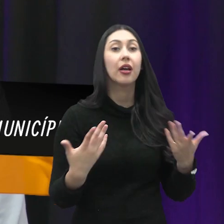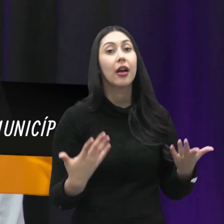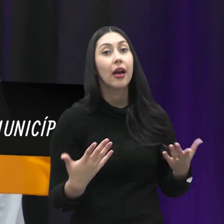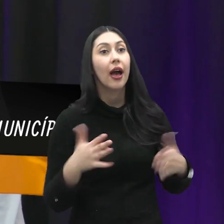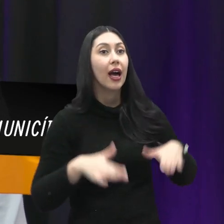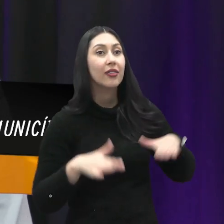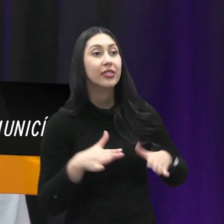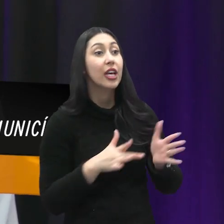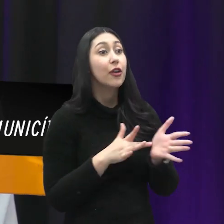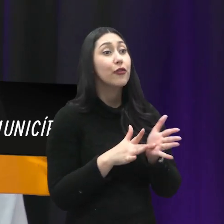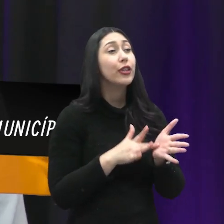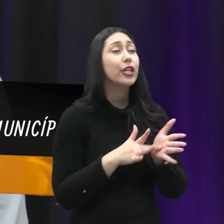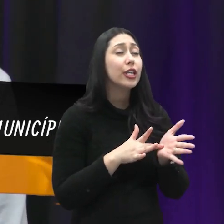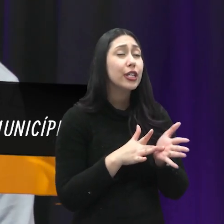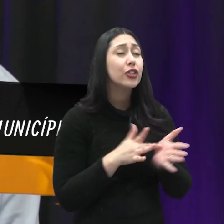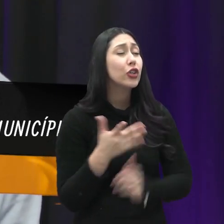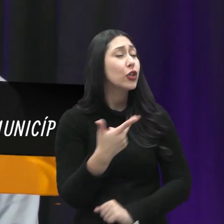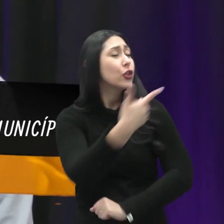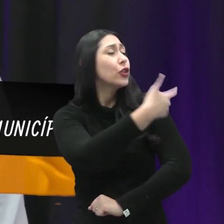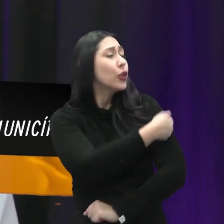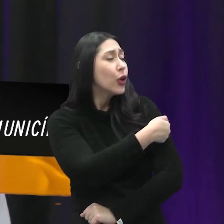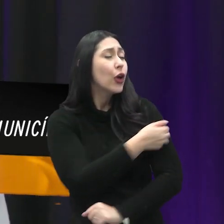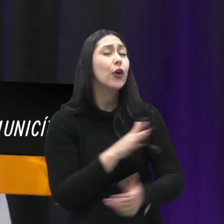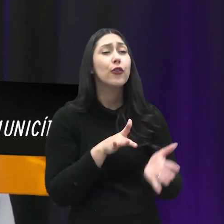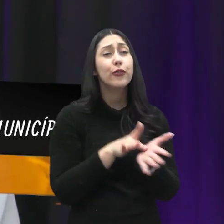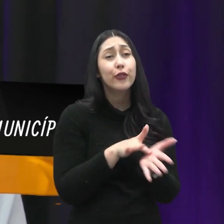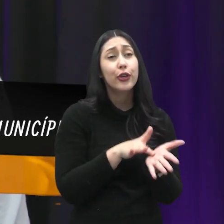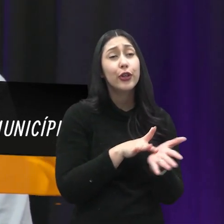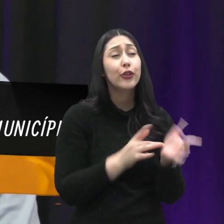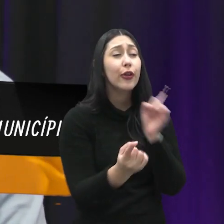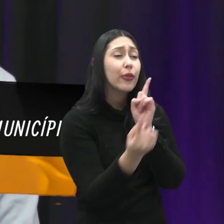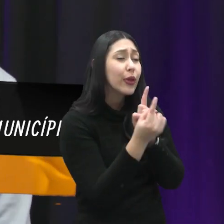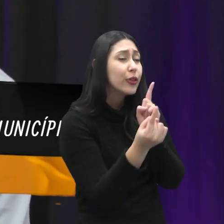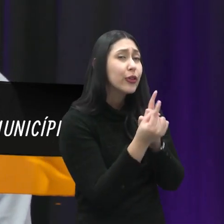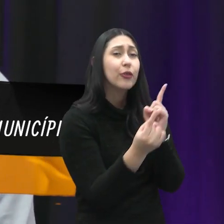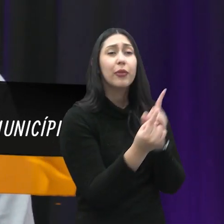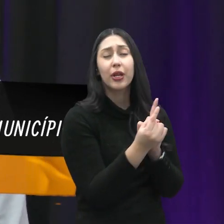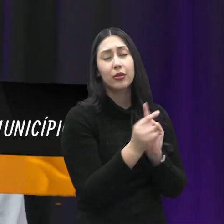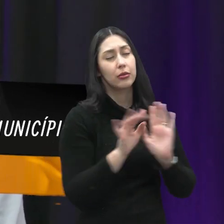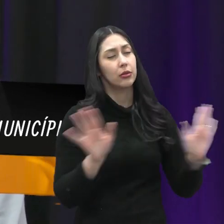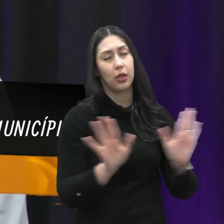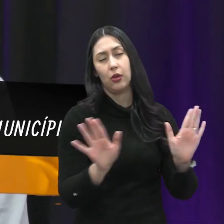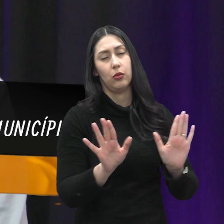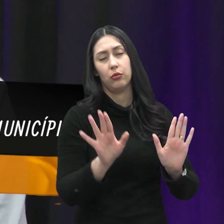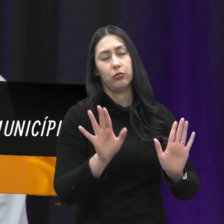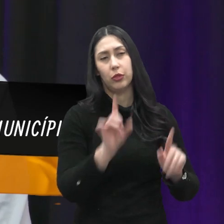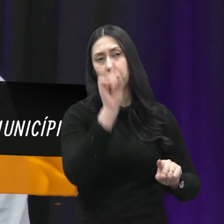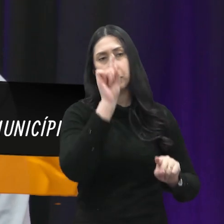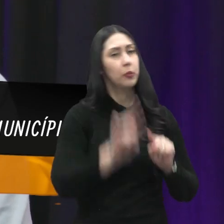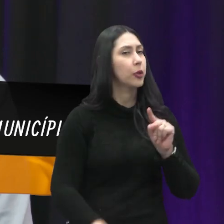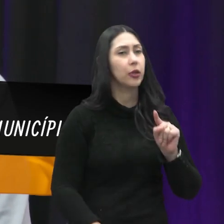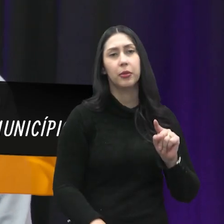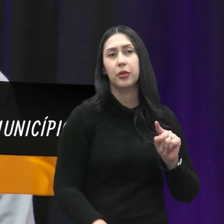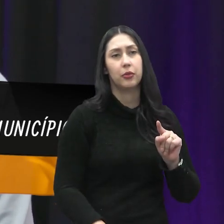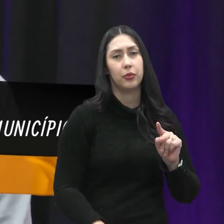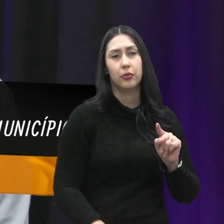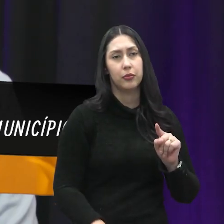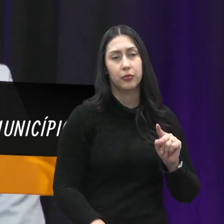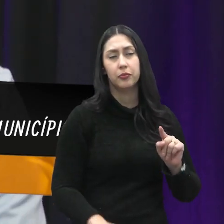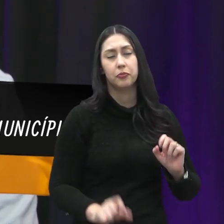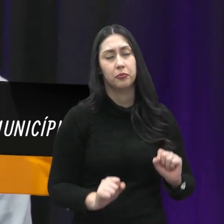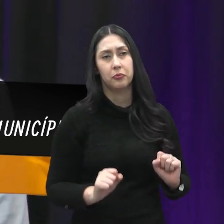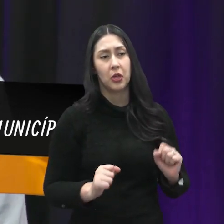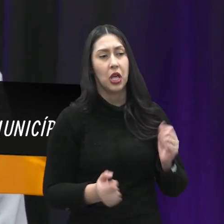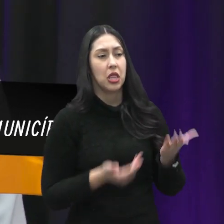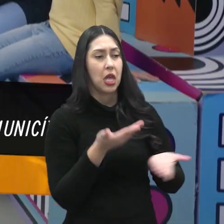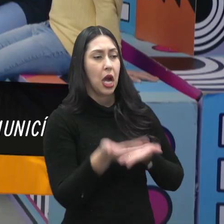coisa de simular injeção, simular atendimento médico, algum tipo de utilização de serviço público em